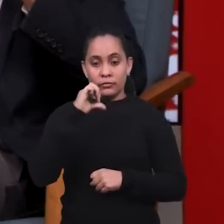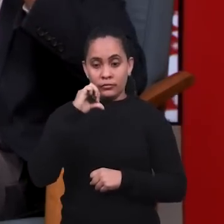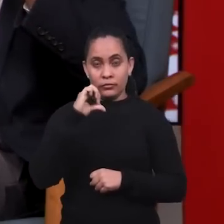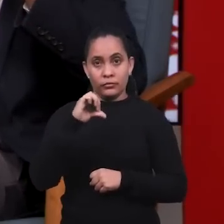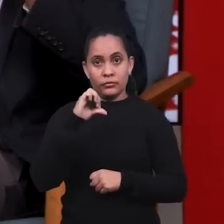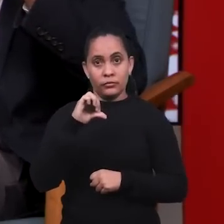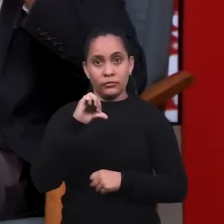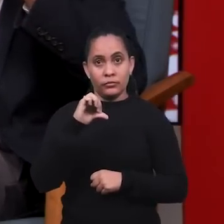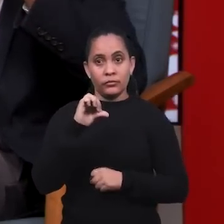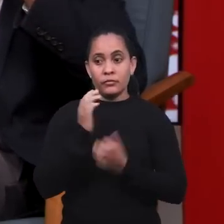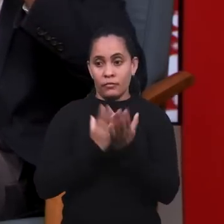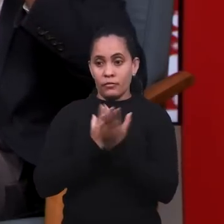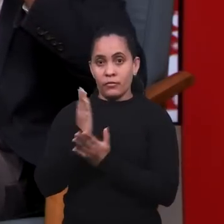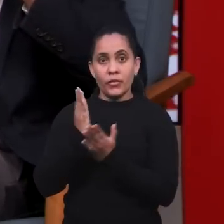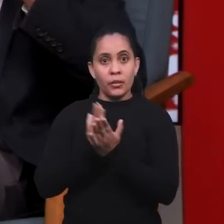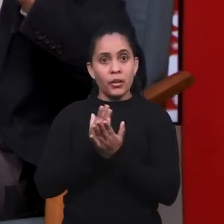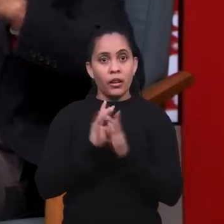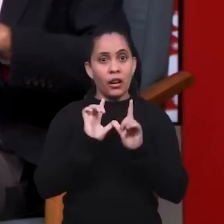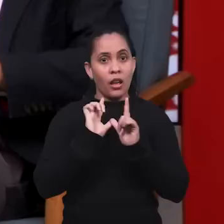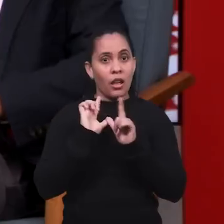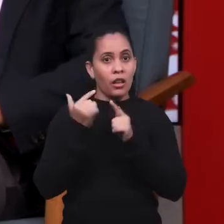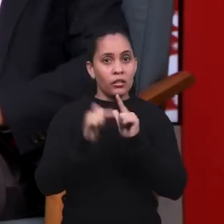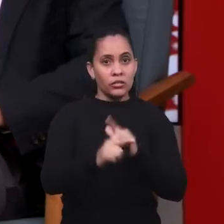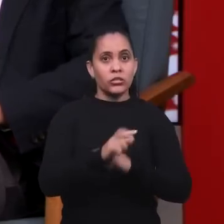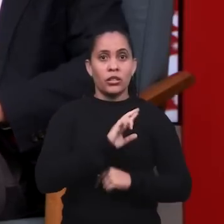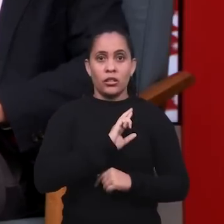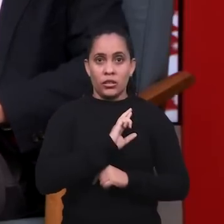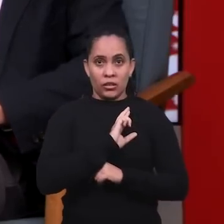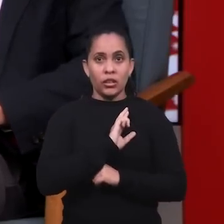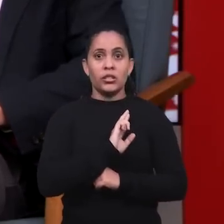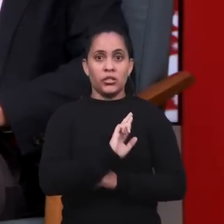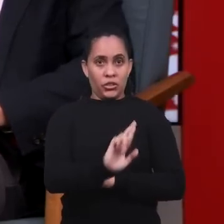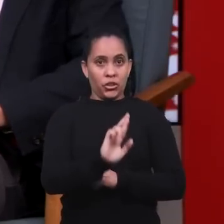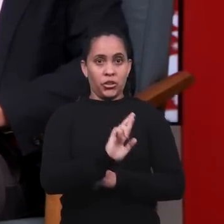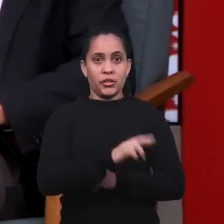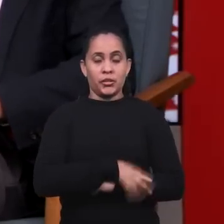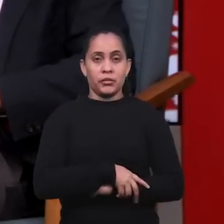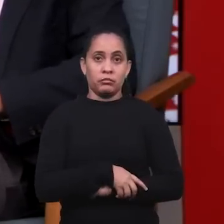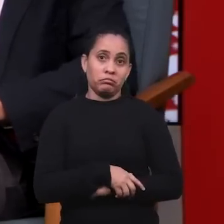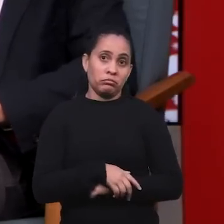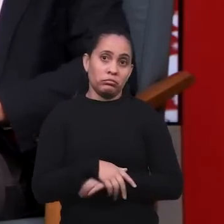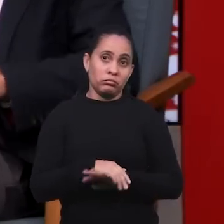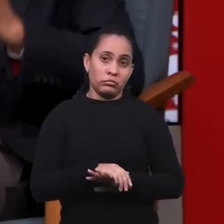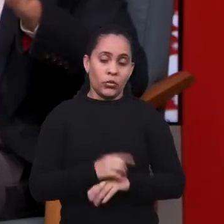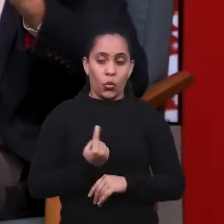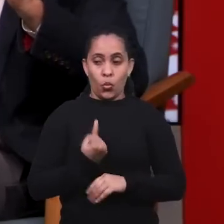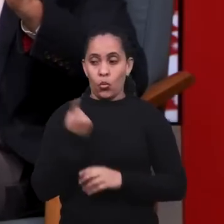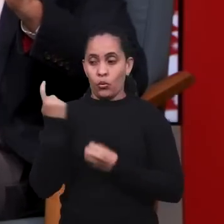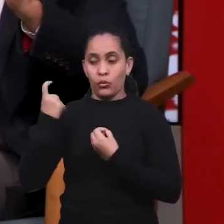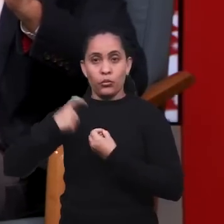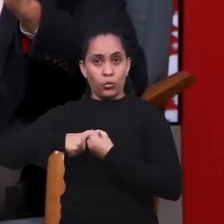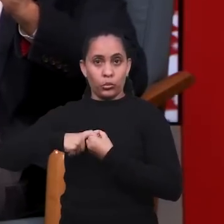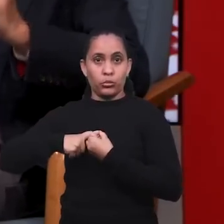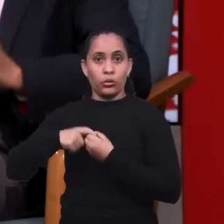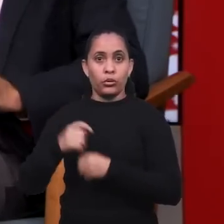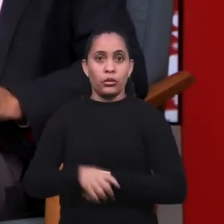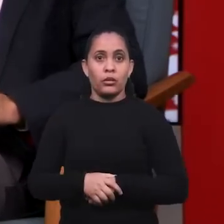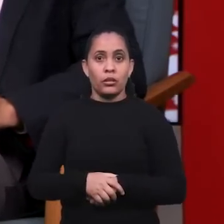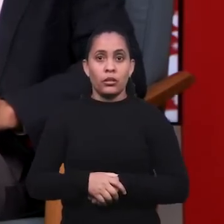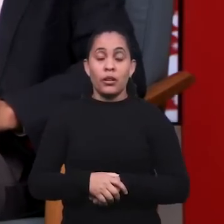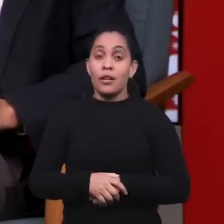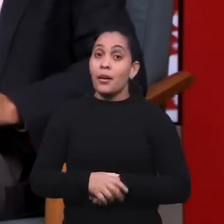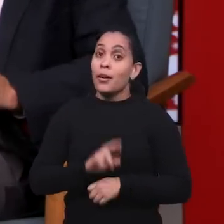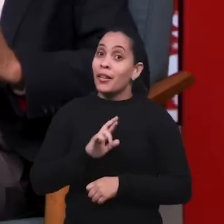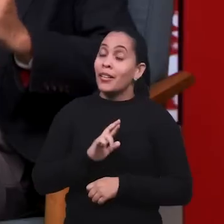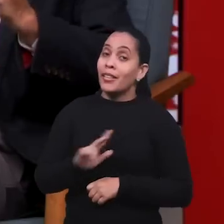9 caminharam a sua tradição como religiosos lá para se apresentar ao sacerdote. 1 voltou. Por